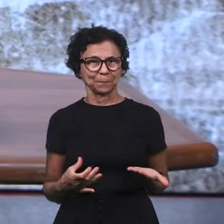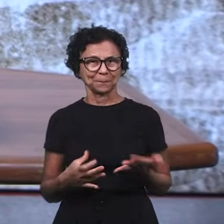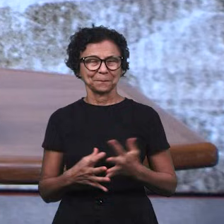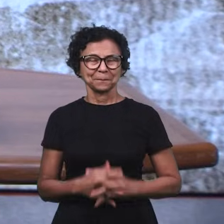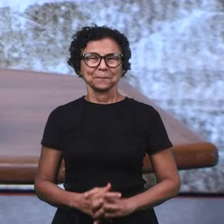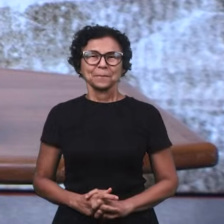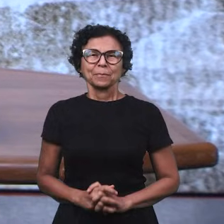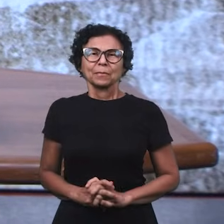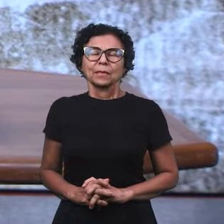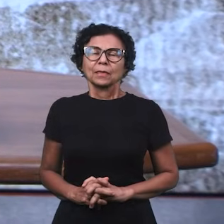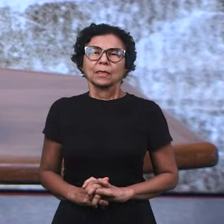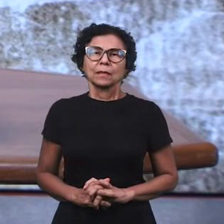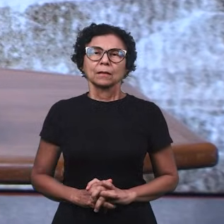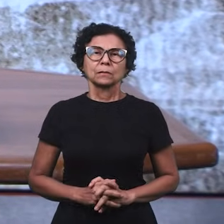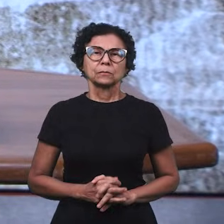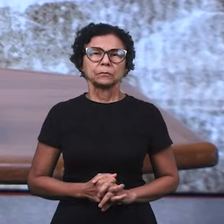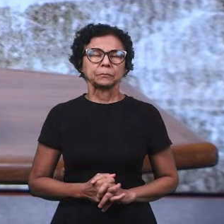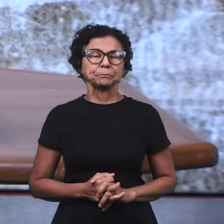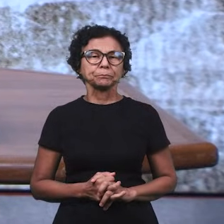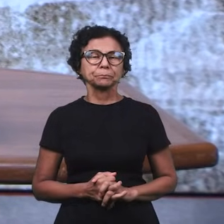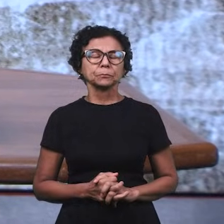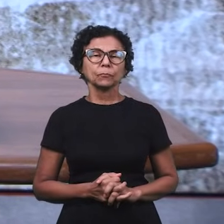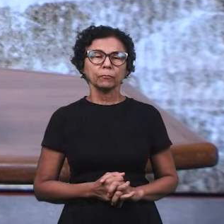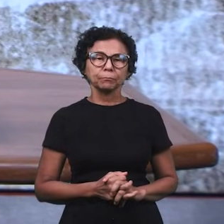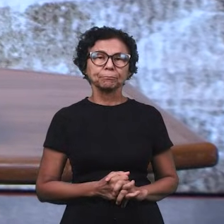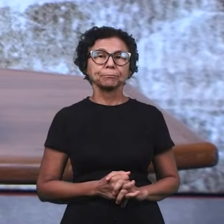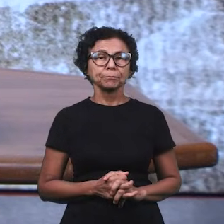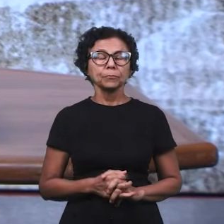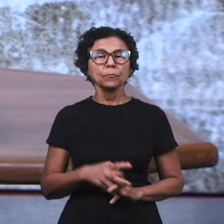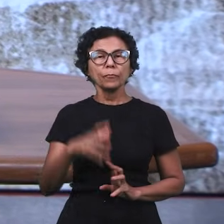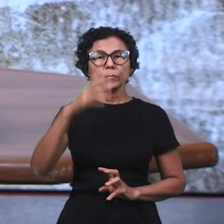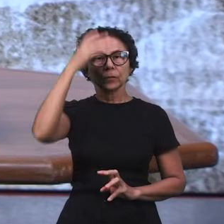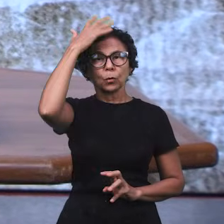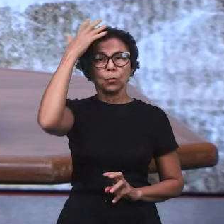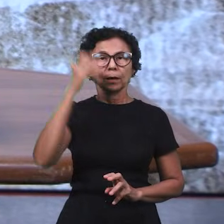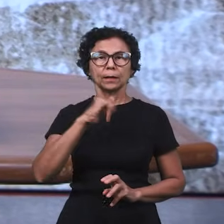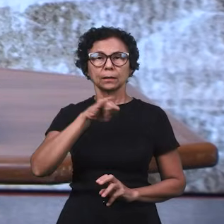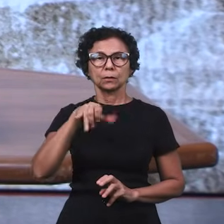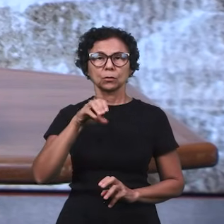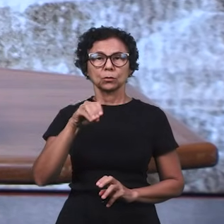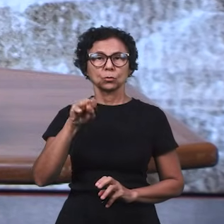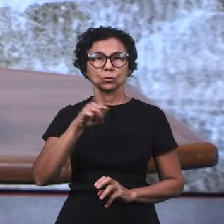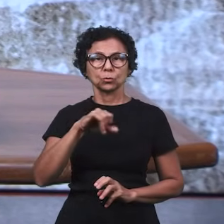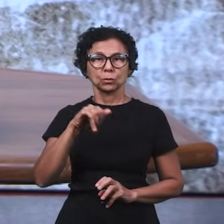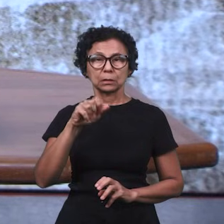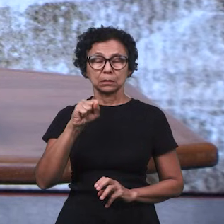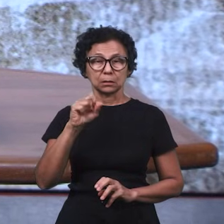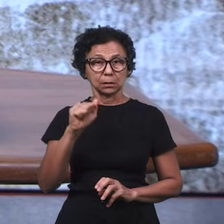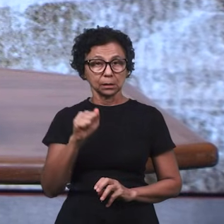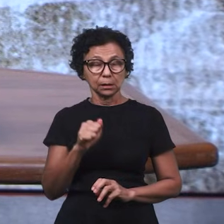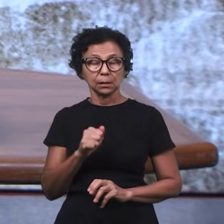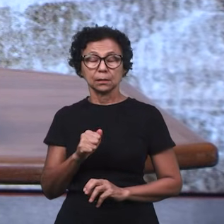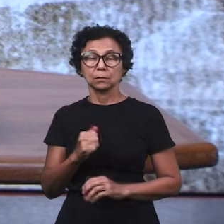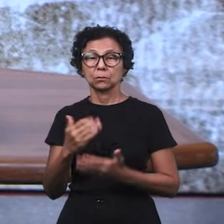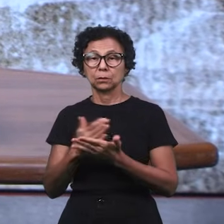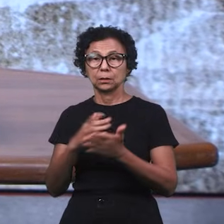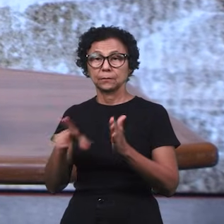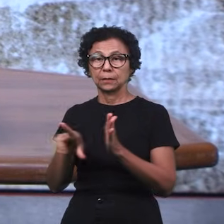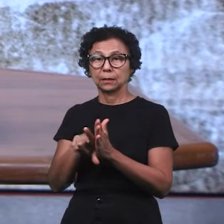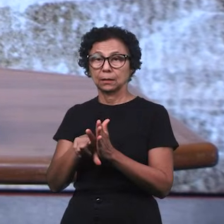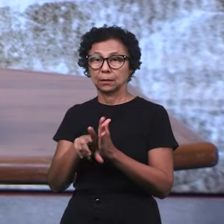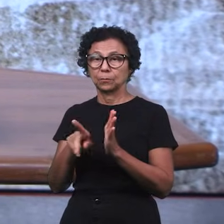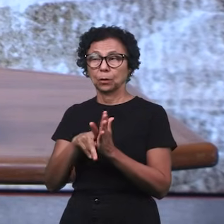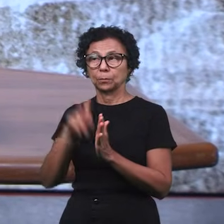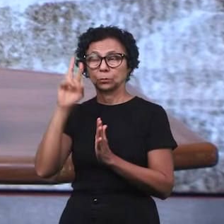como Josias encontrou o livro da lei do Senhor e convocou a todo o povo